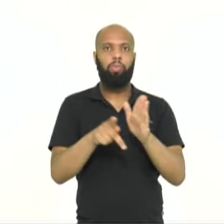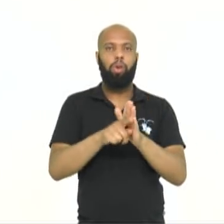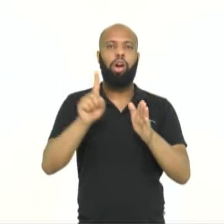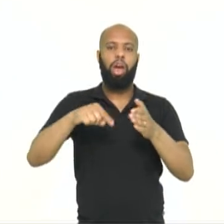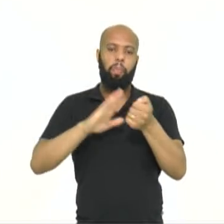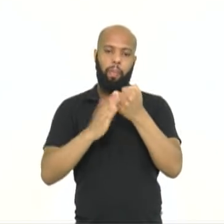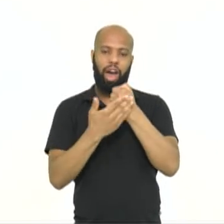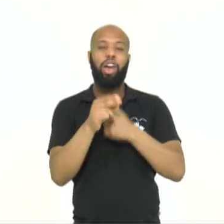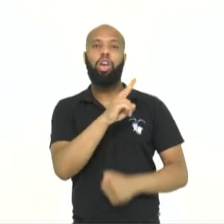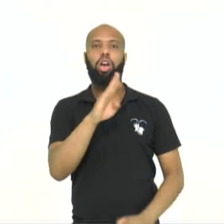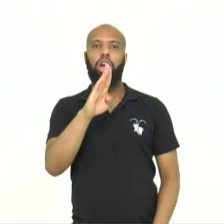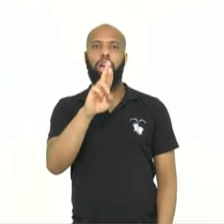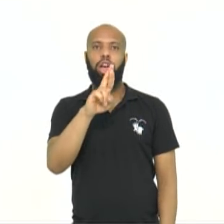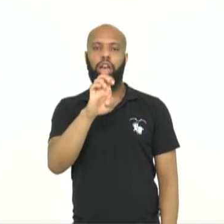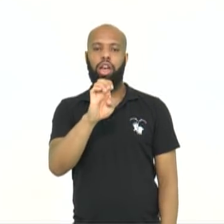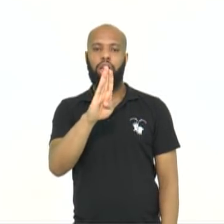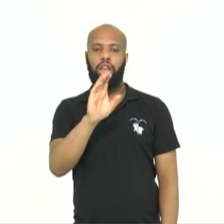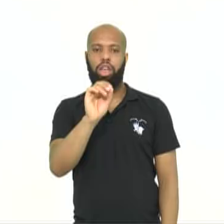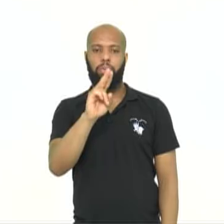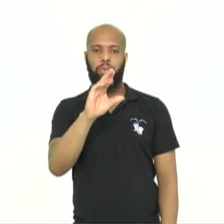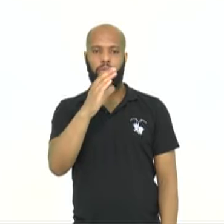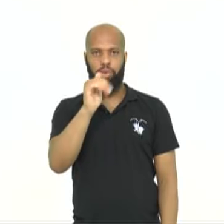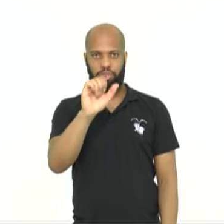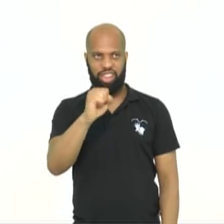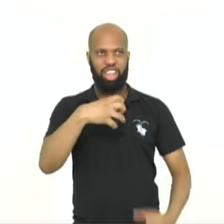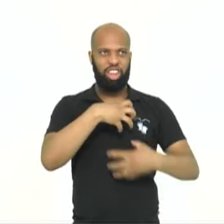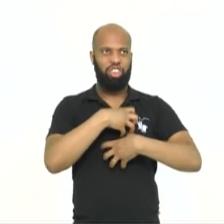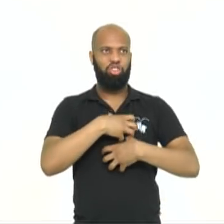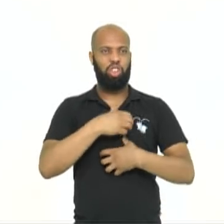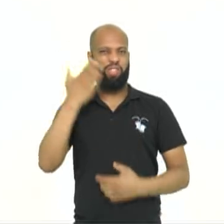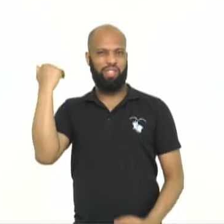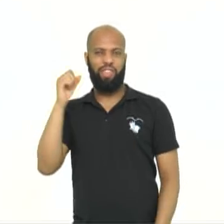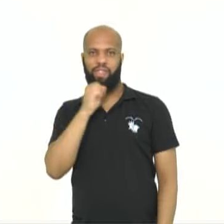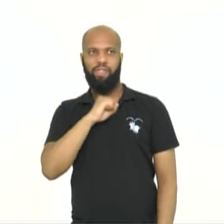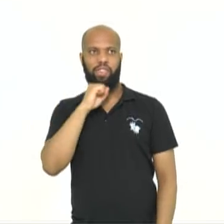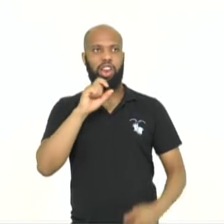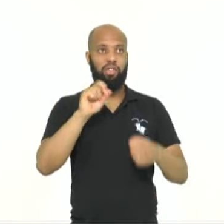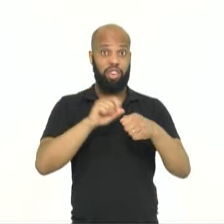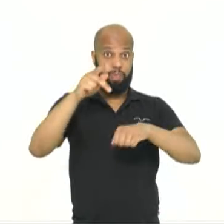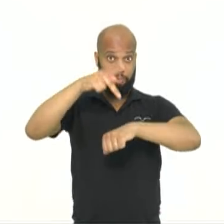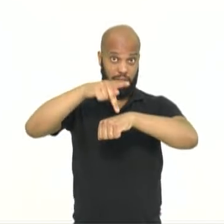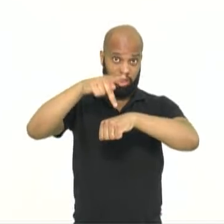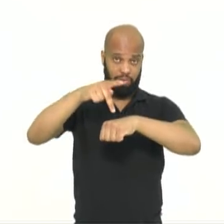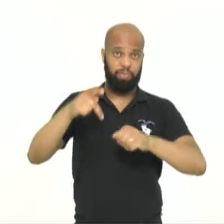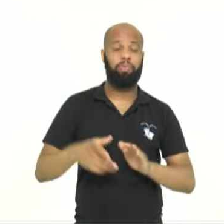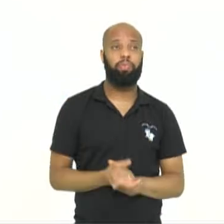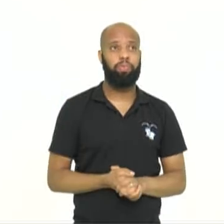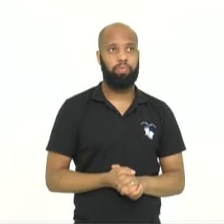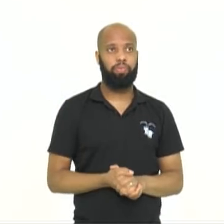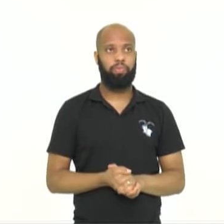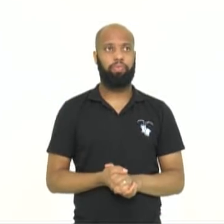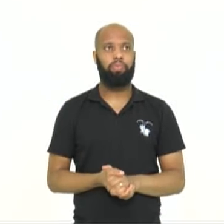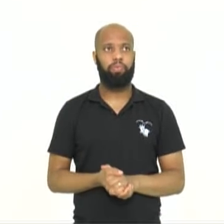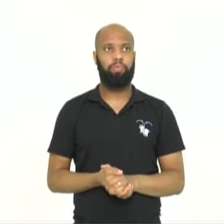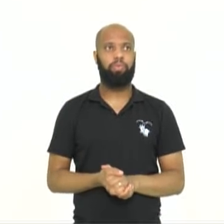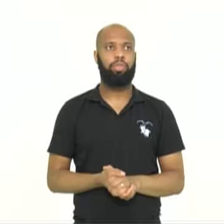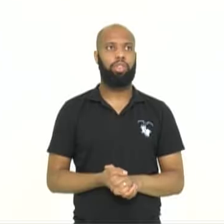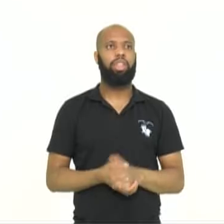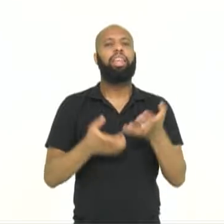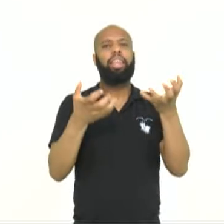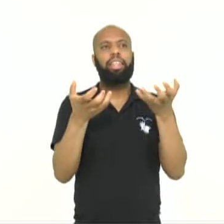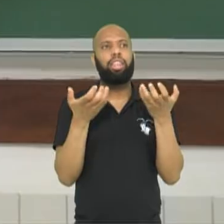Rebouças, né, pode ver que a estrutura é toda mais antiga, feita de pedras. Beleza, quero